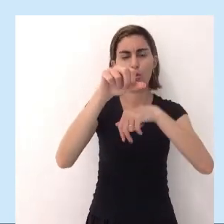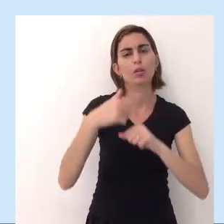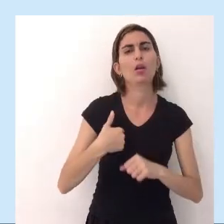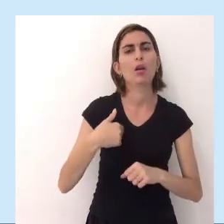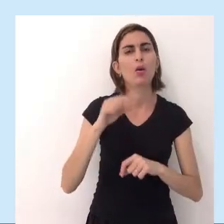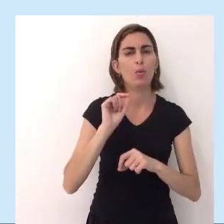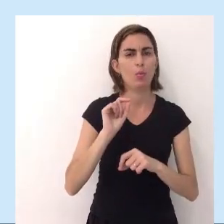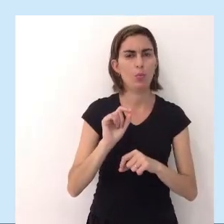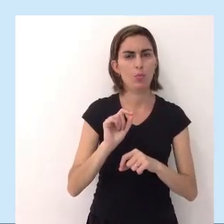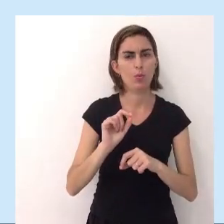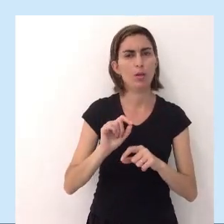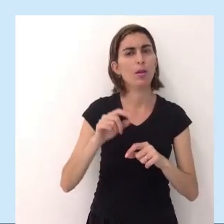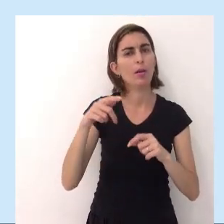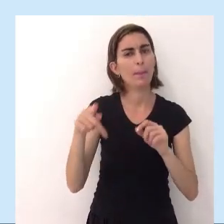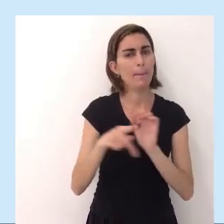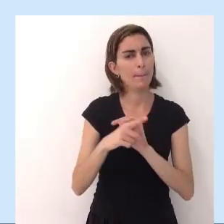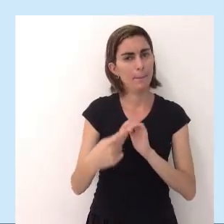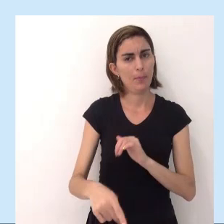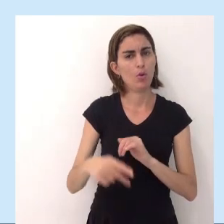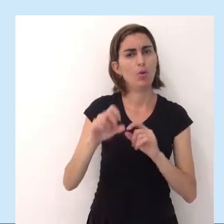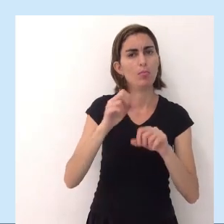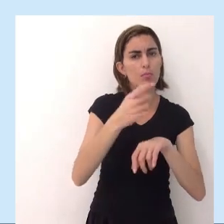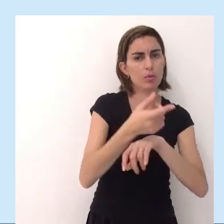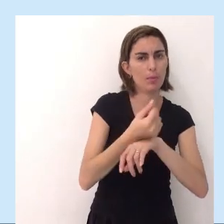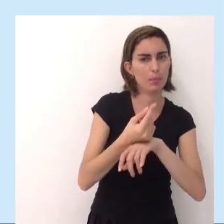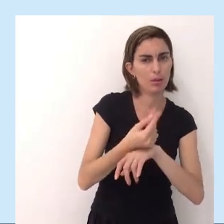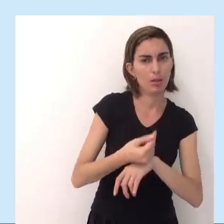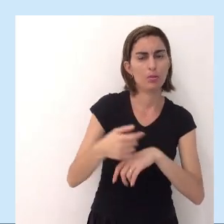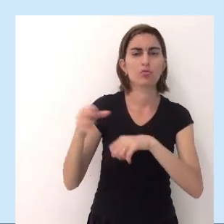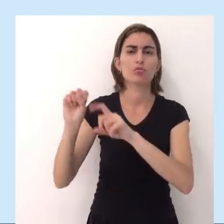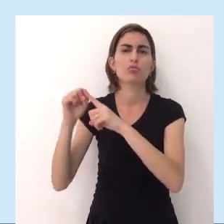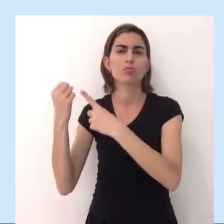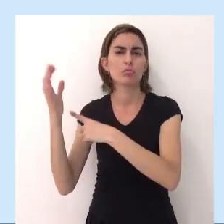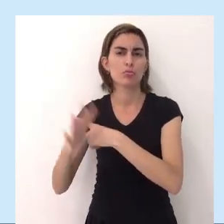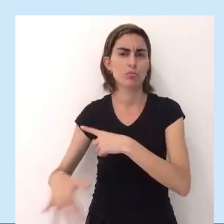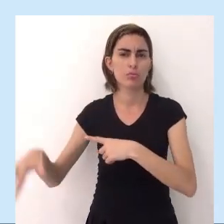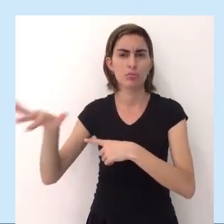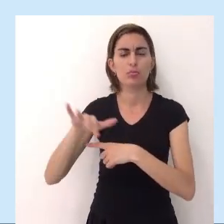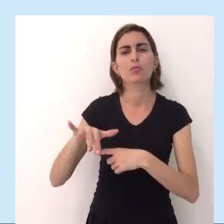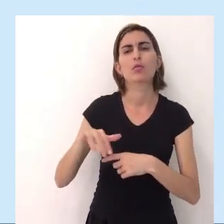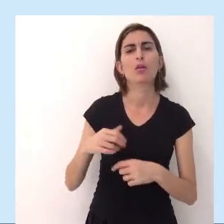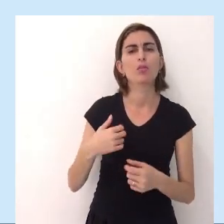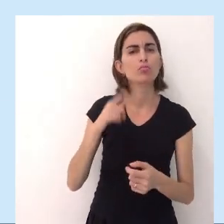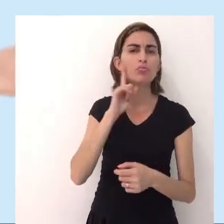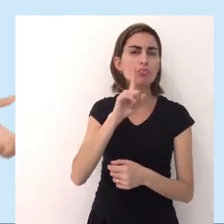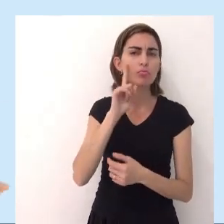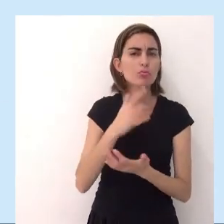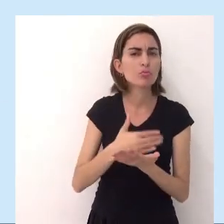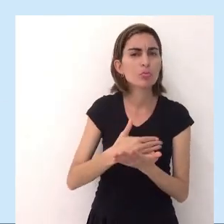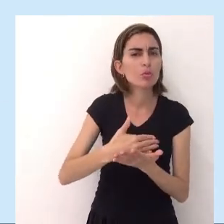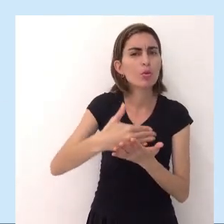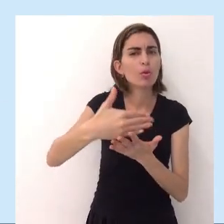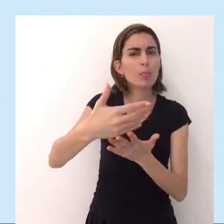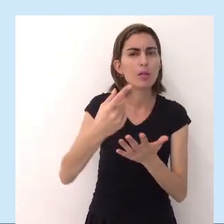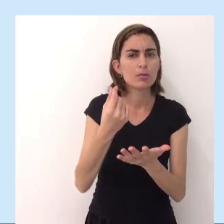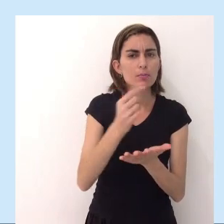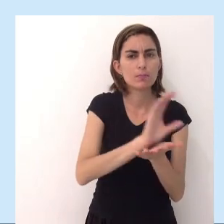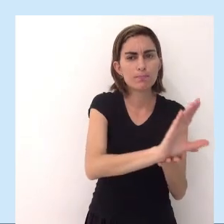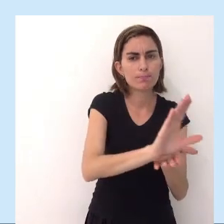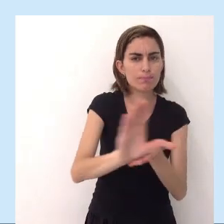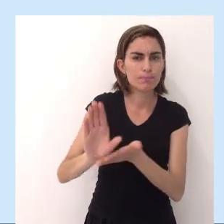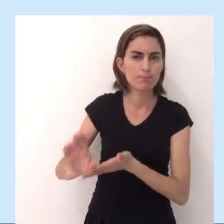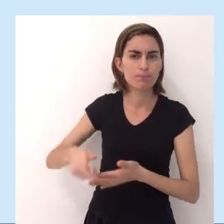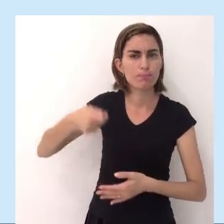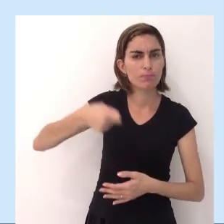parte norte vai ser a socialista. Tá? Então, para concentrar o poder, os Estados Unidos começam a financiar